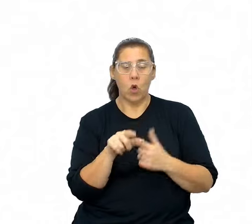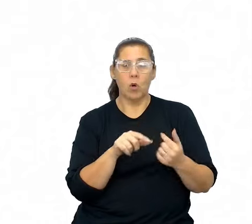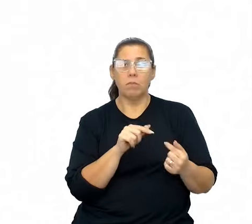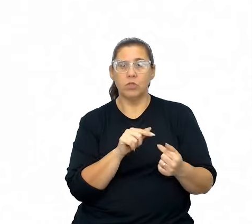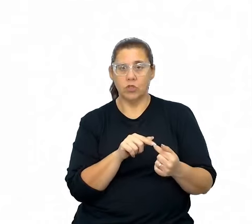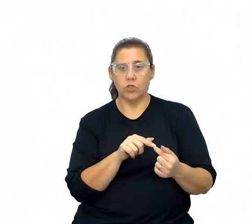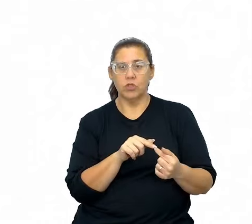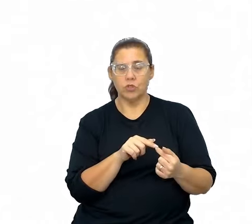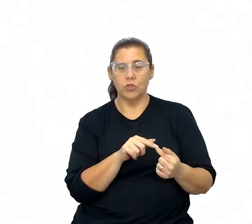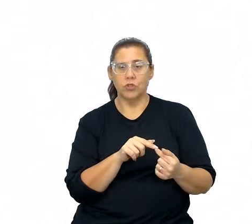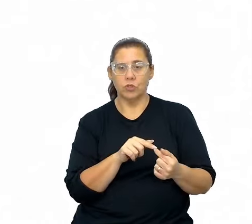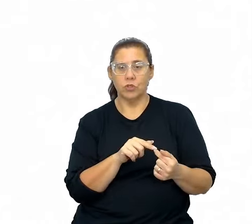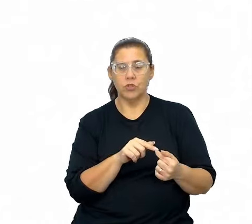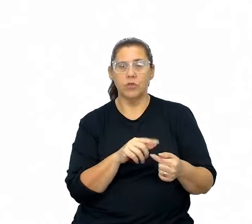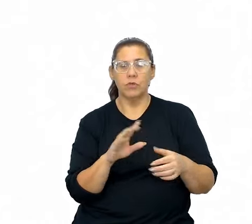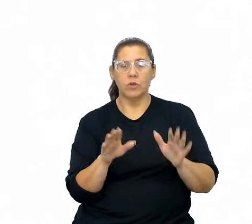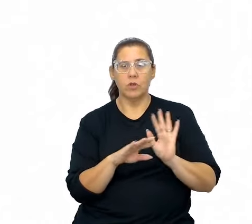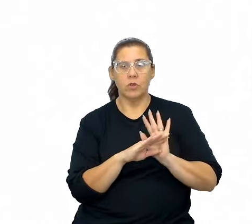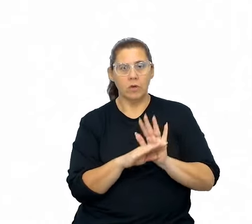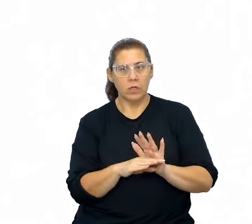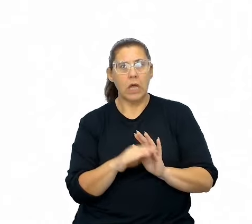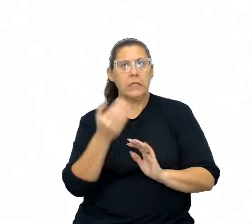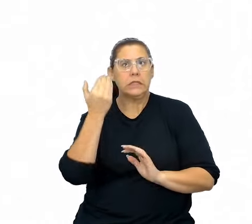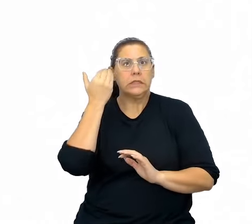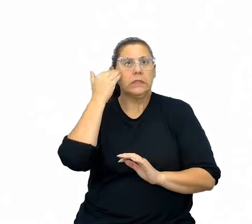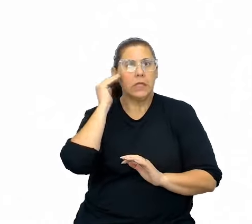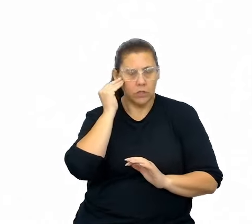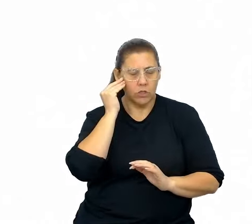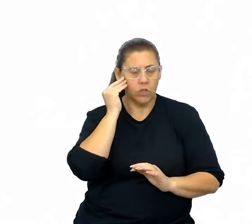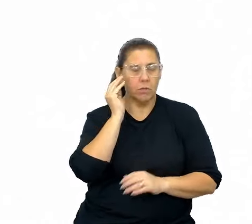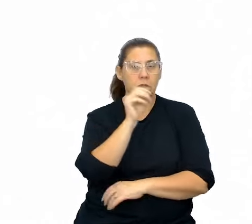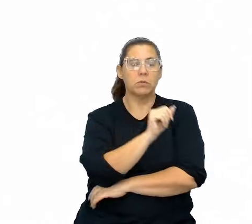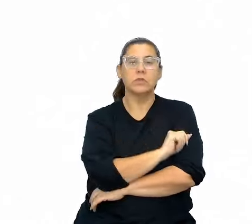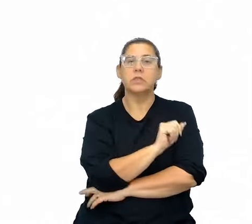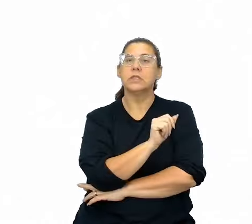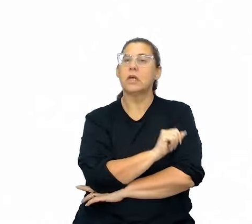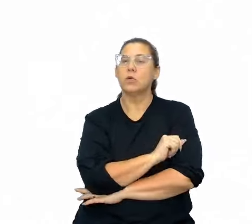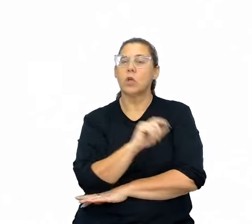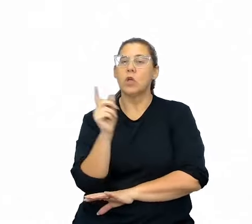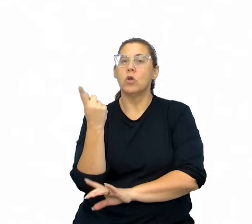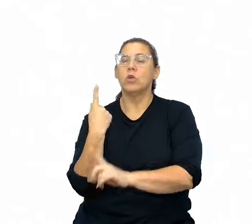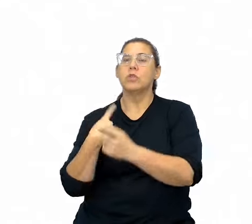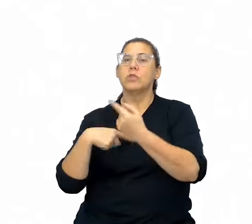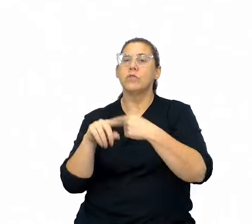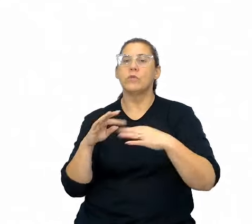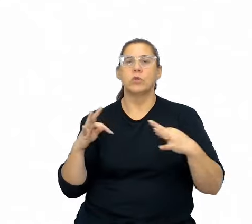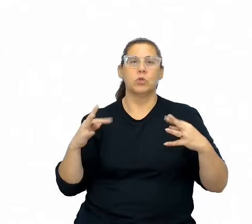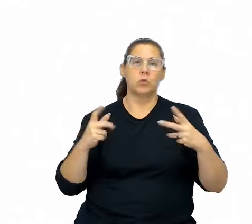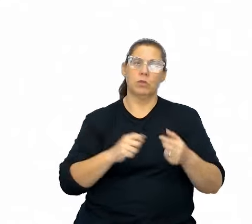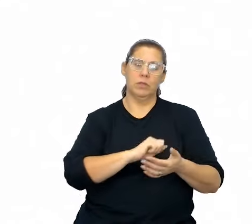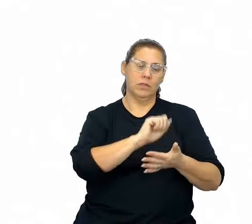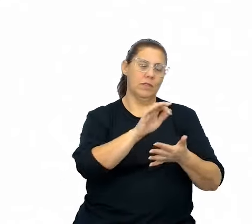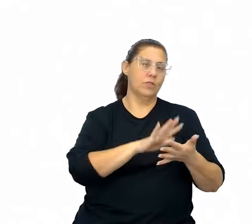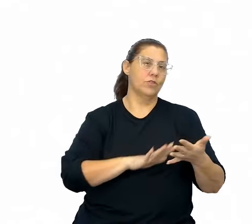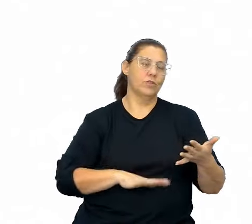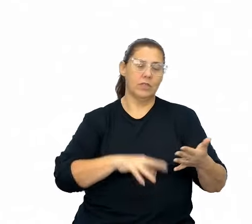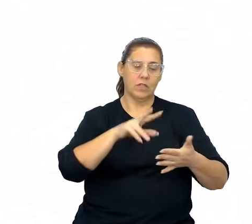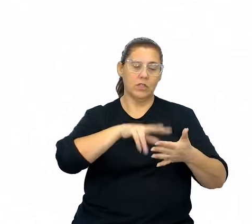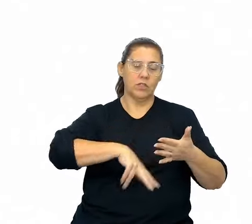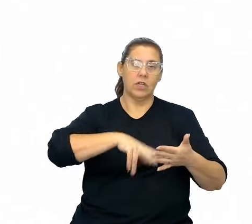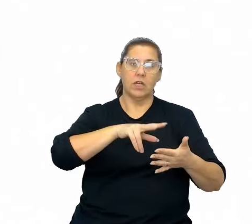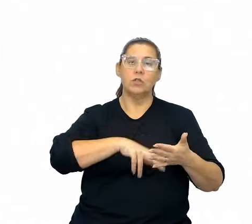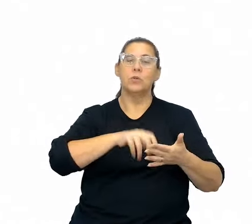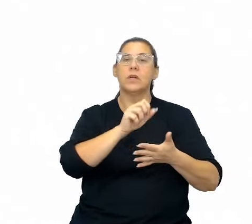objetivo que atribuirá sentido para que os estudantes desenvolvam todas as atividades de